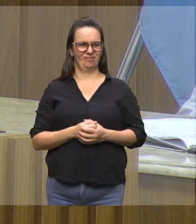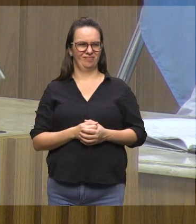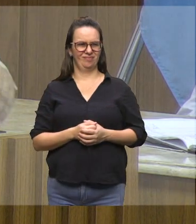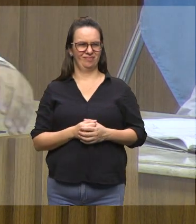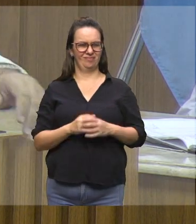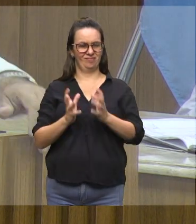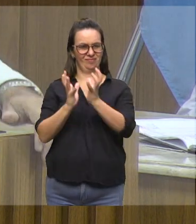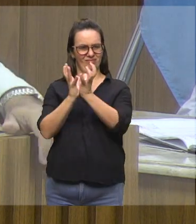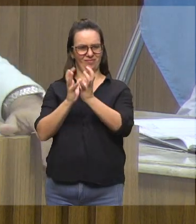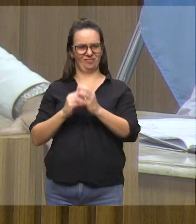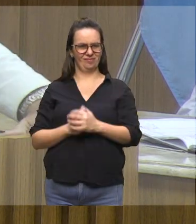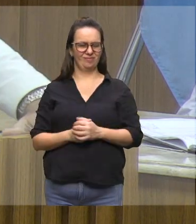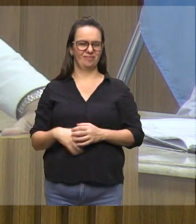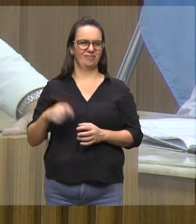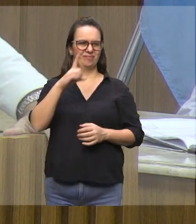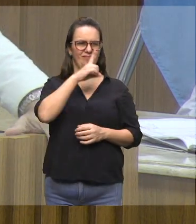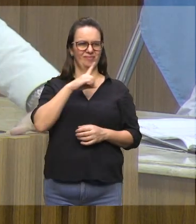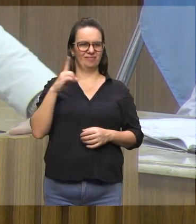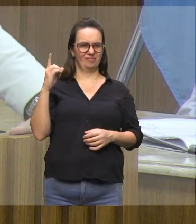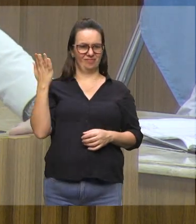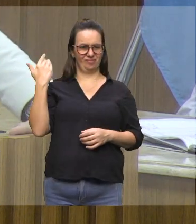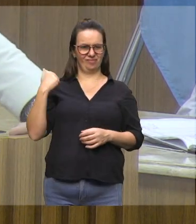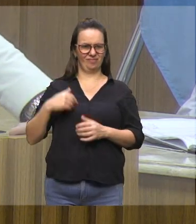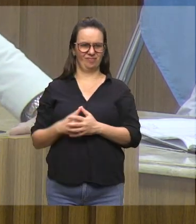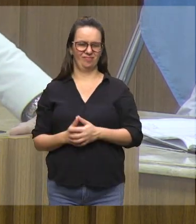Que domingo